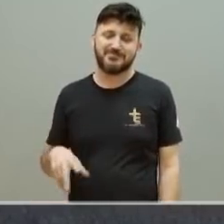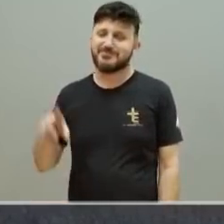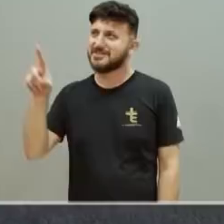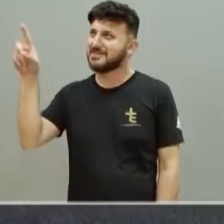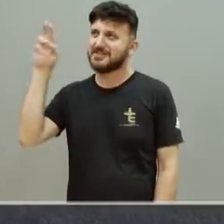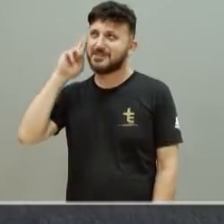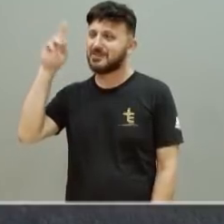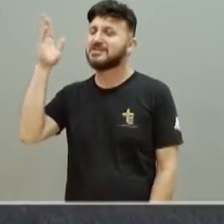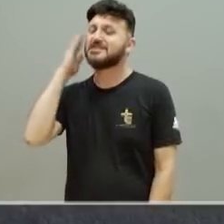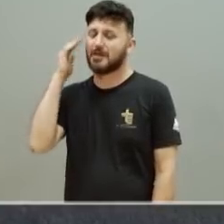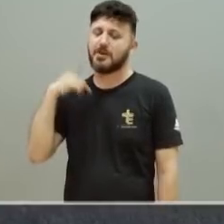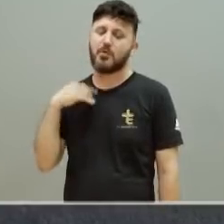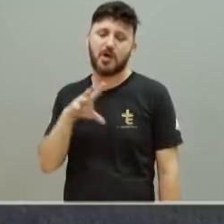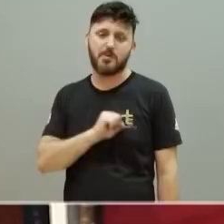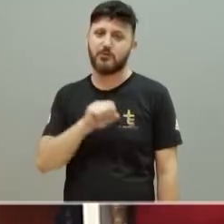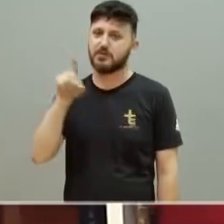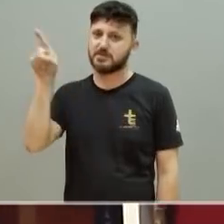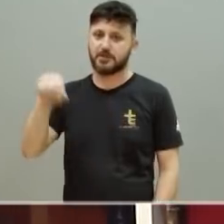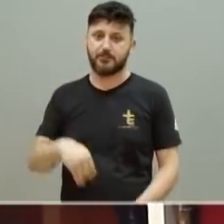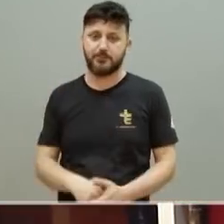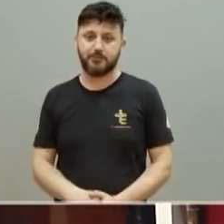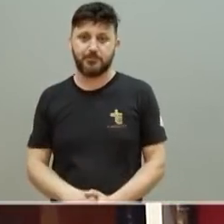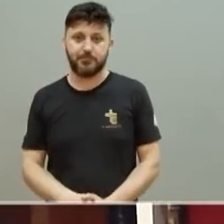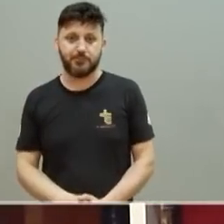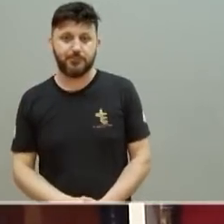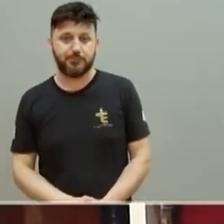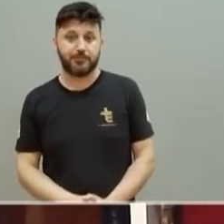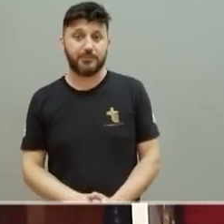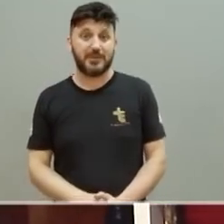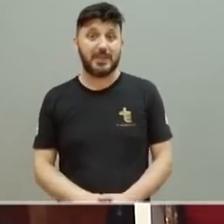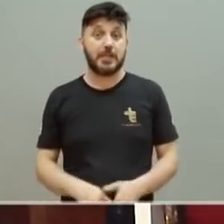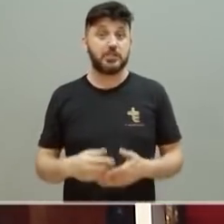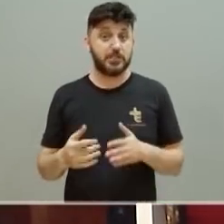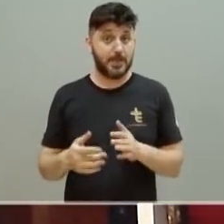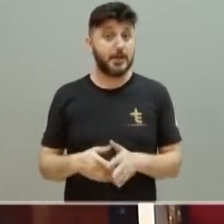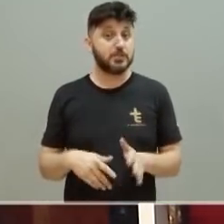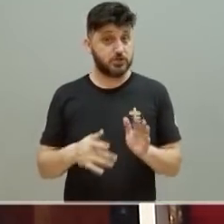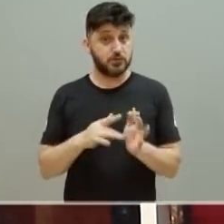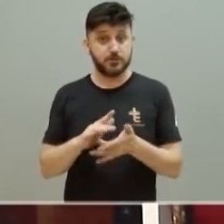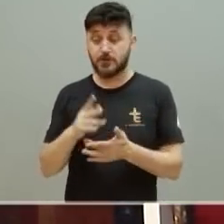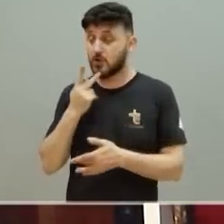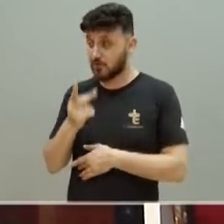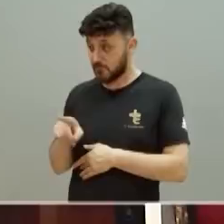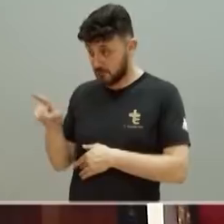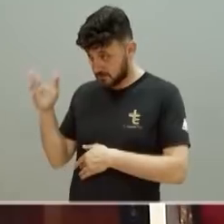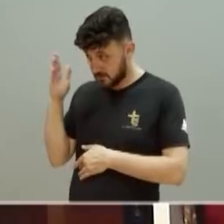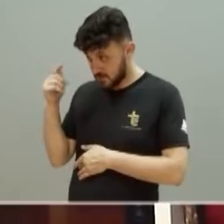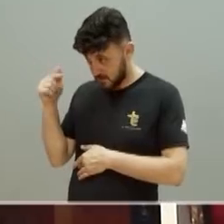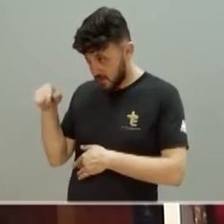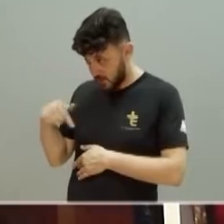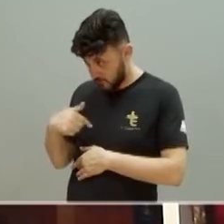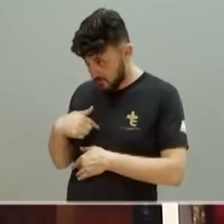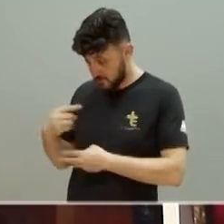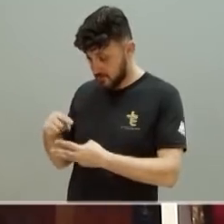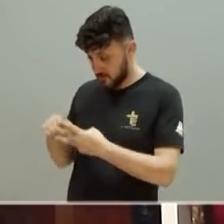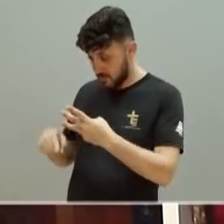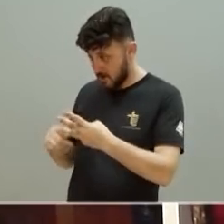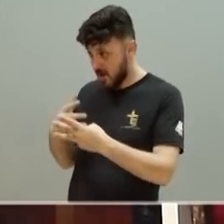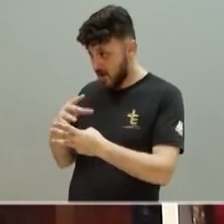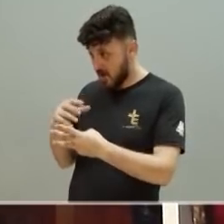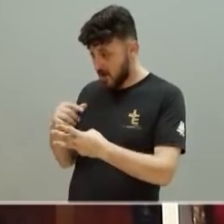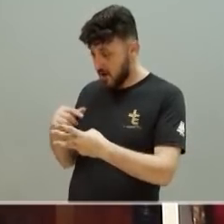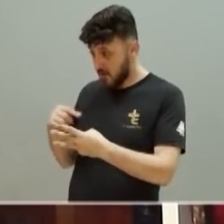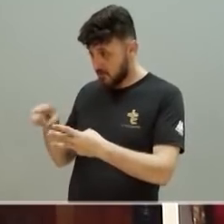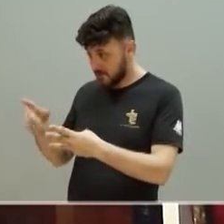amo. Então, apacenta minha ovelhas,